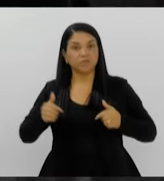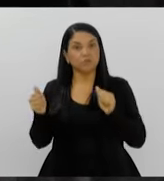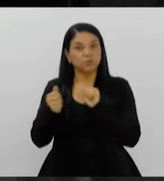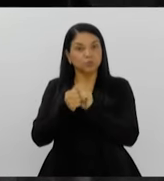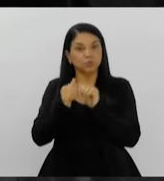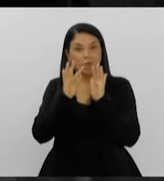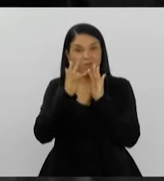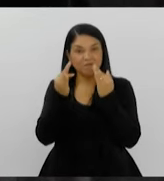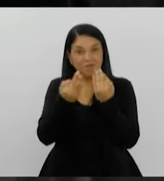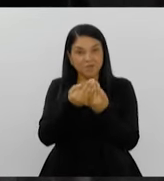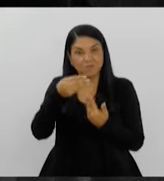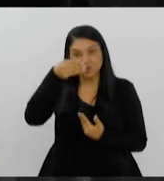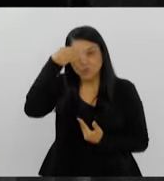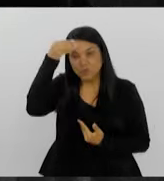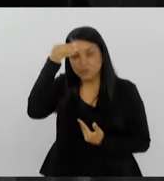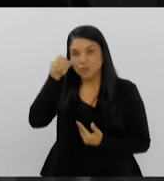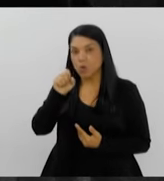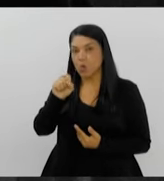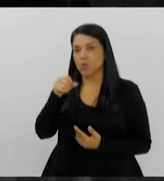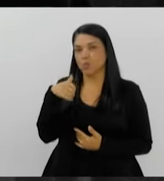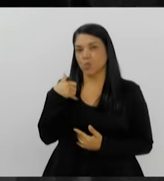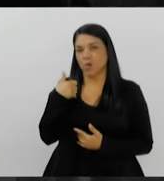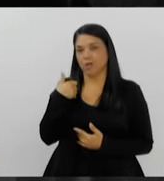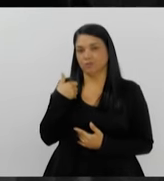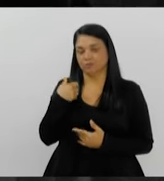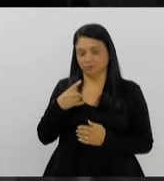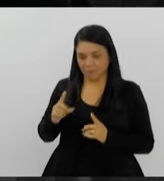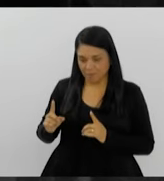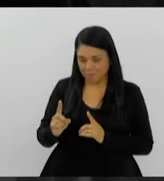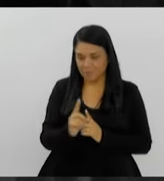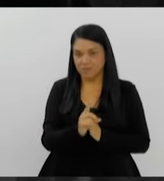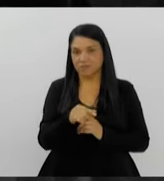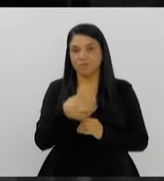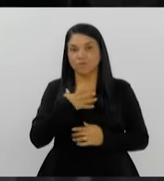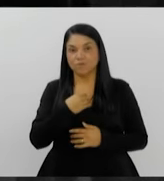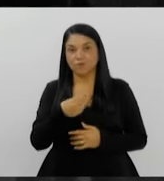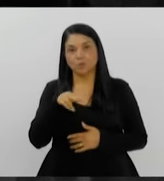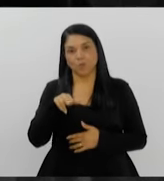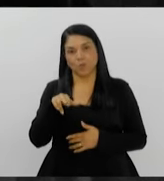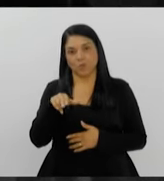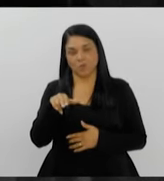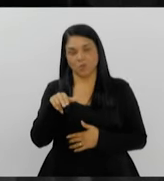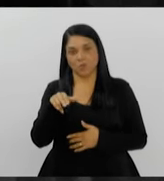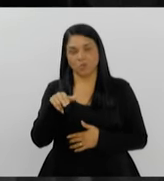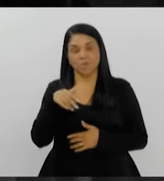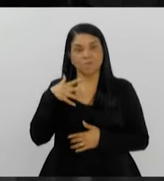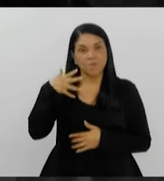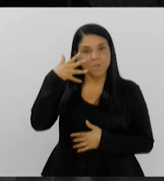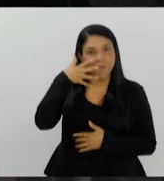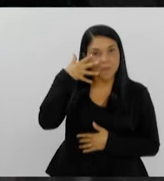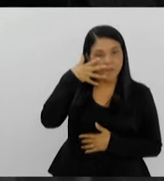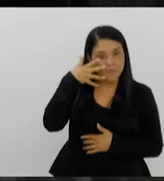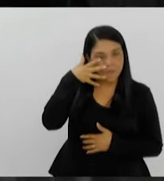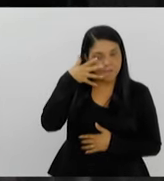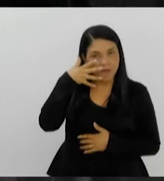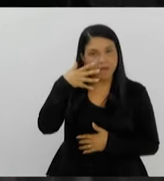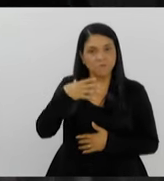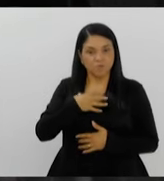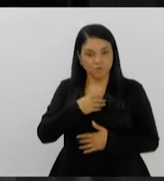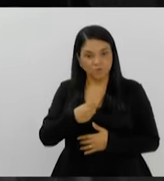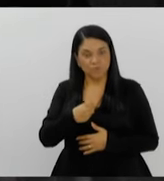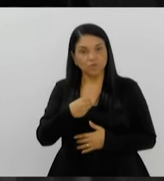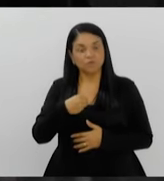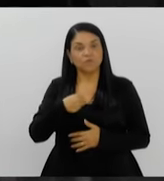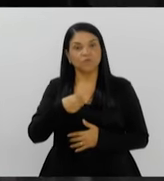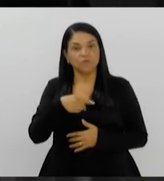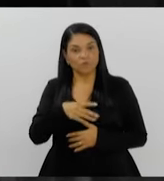família com meu sobrinho de 8 anos de idade que estava na minha frente filho do meu irmão enquanto o meu irmão falava na no discurso Eu estava com